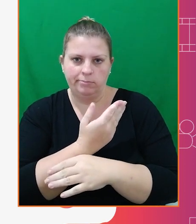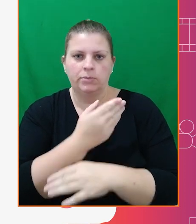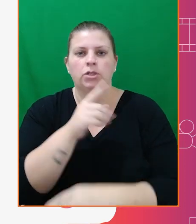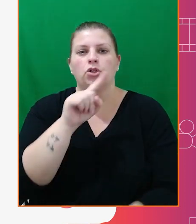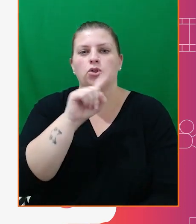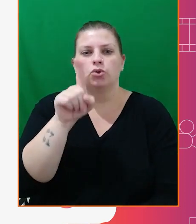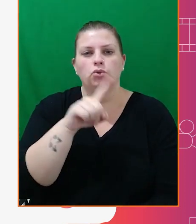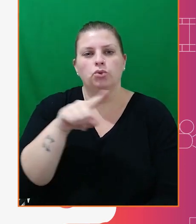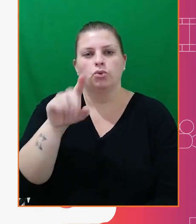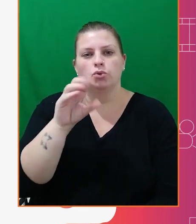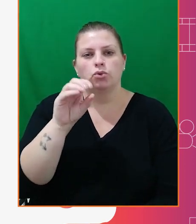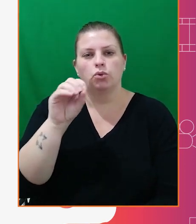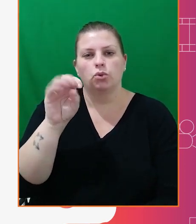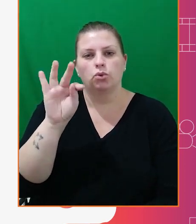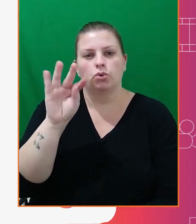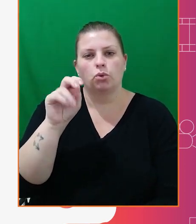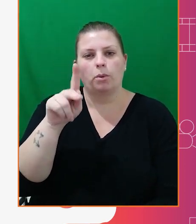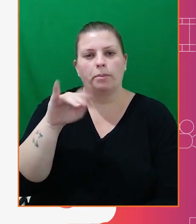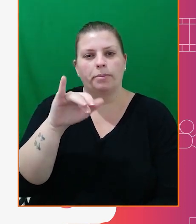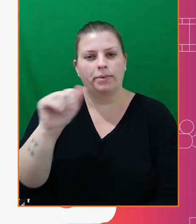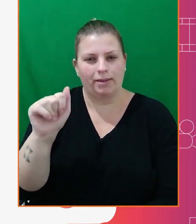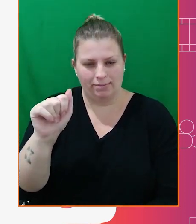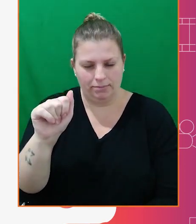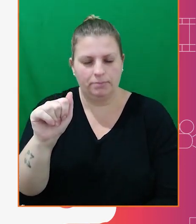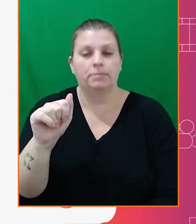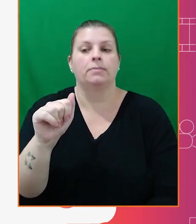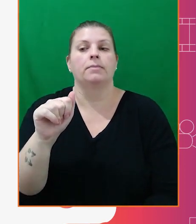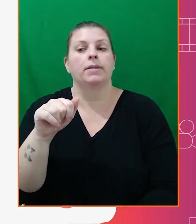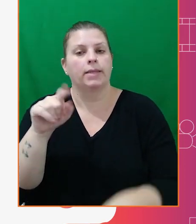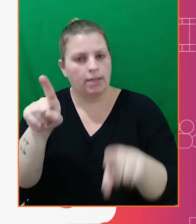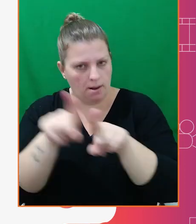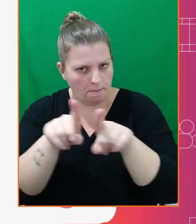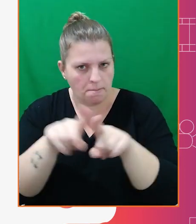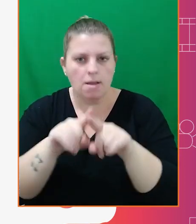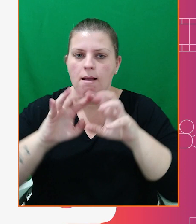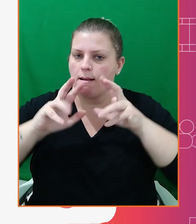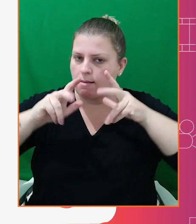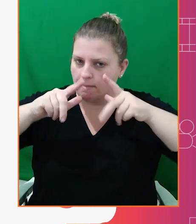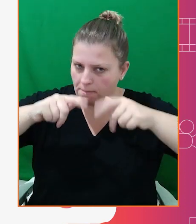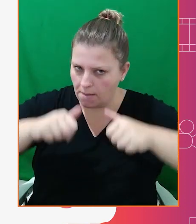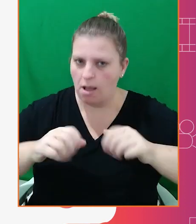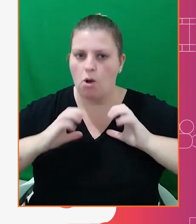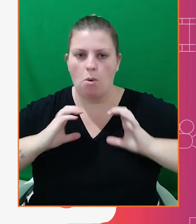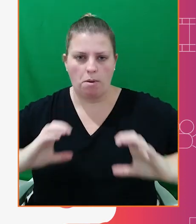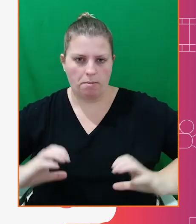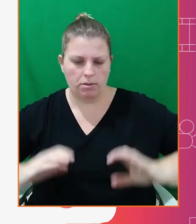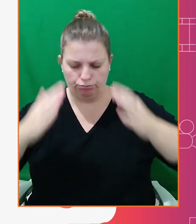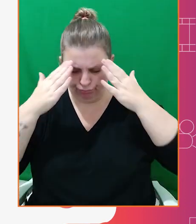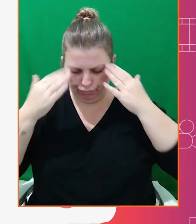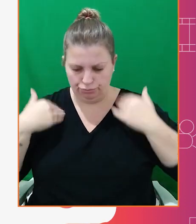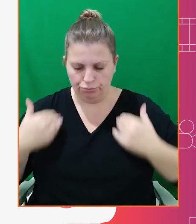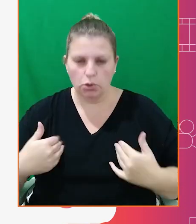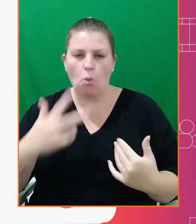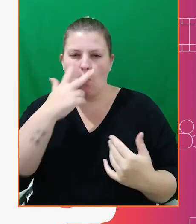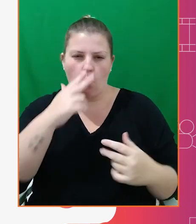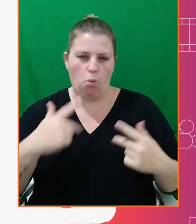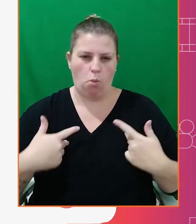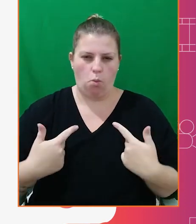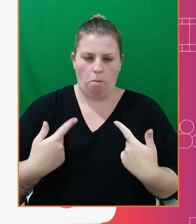filme Zootopia. Esse filme usa a mesma premissa, de animais com traços físicos e comportamento